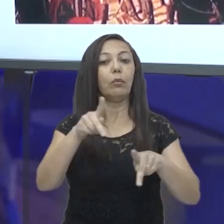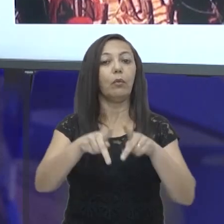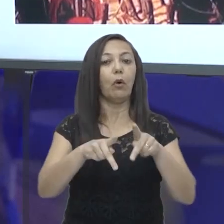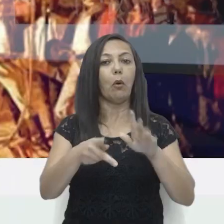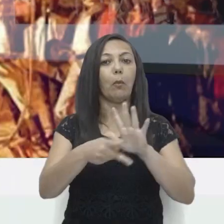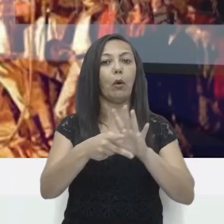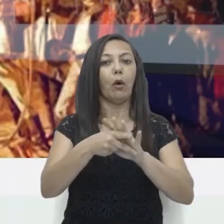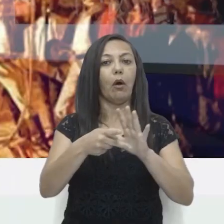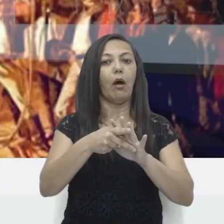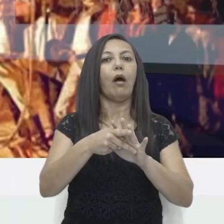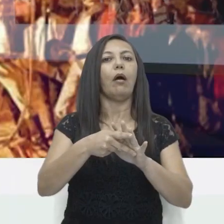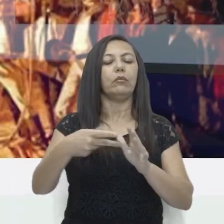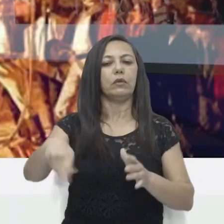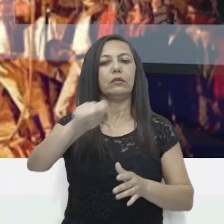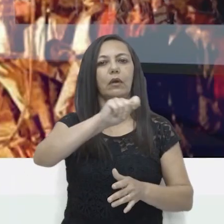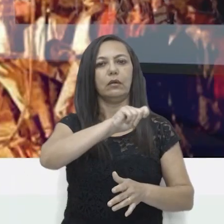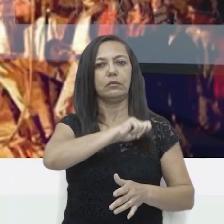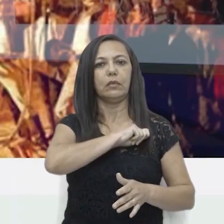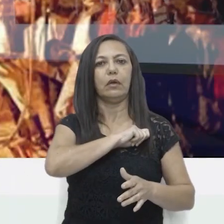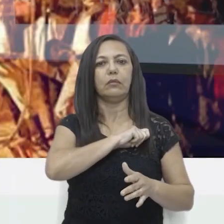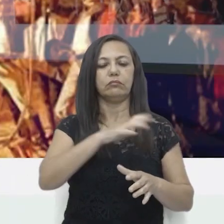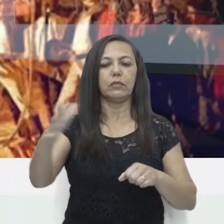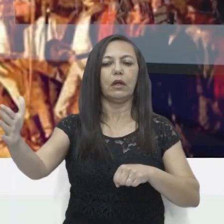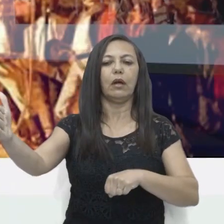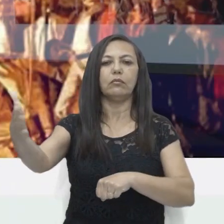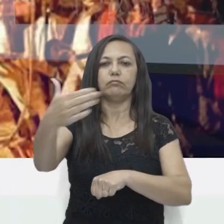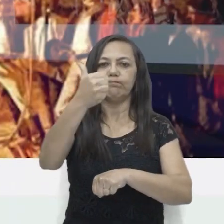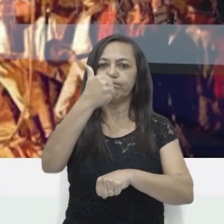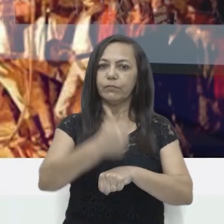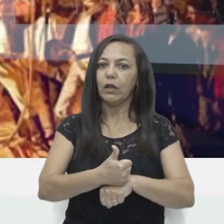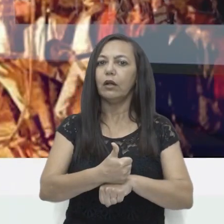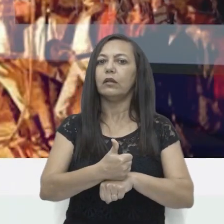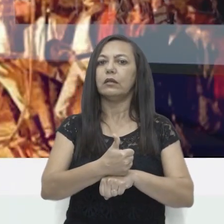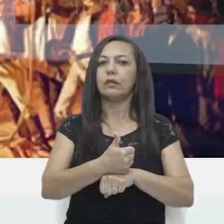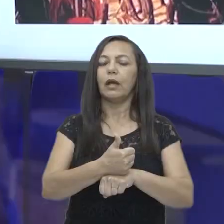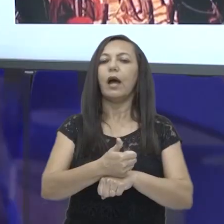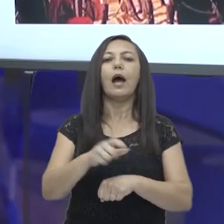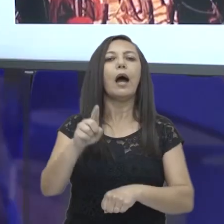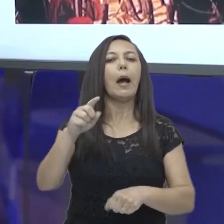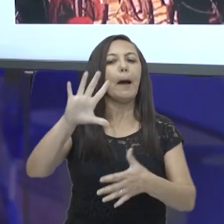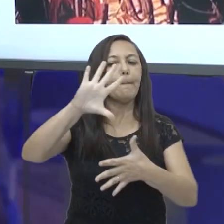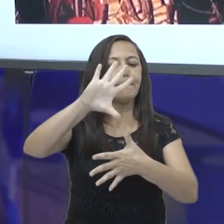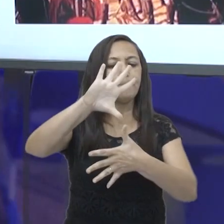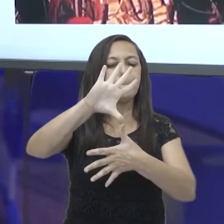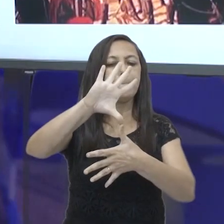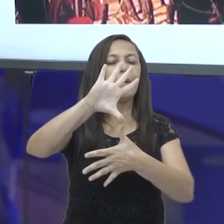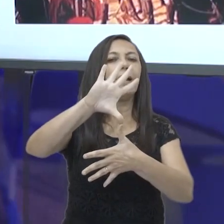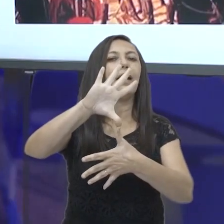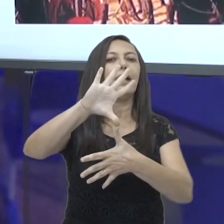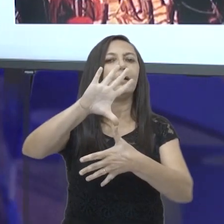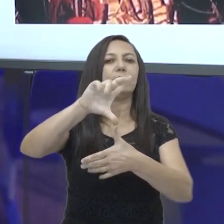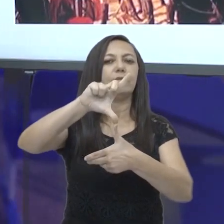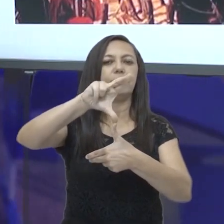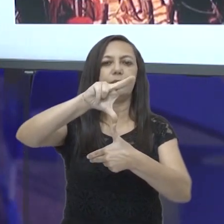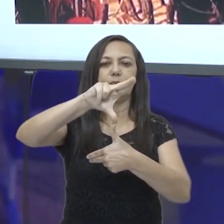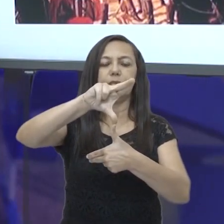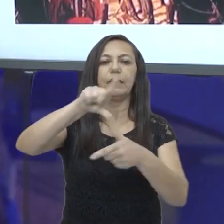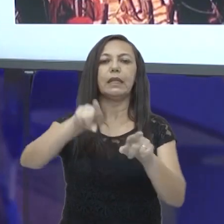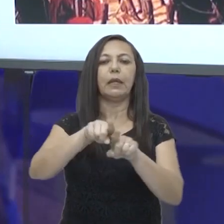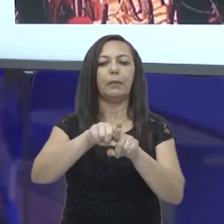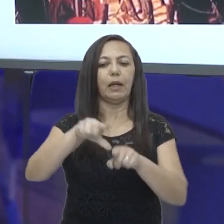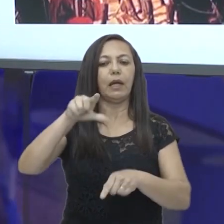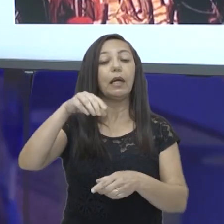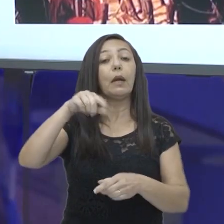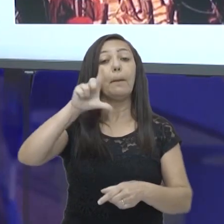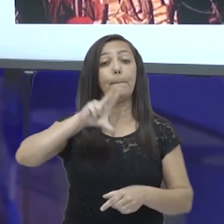que desenvolveram, colonizaram, tá certo? Toda a América, que nós chamamos de América Latina, e